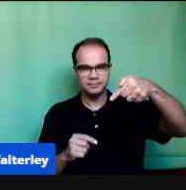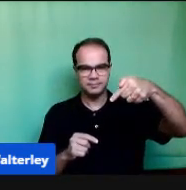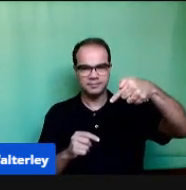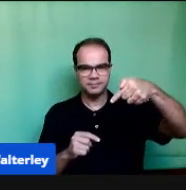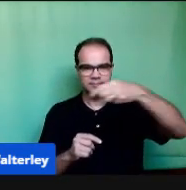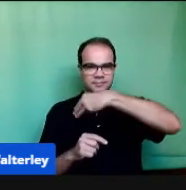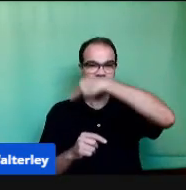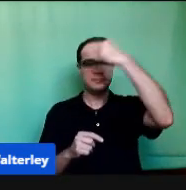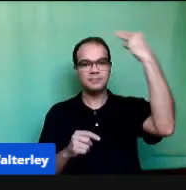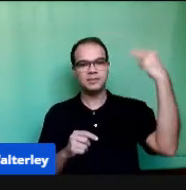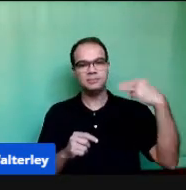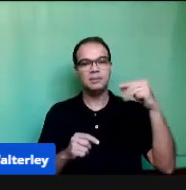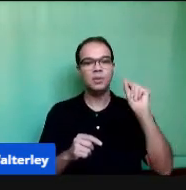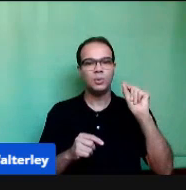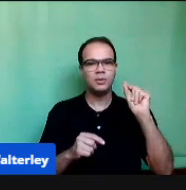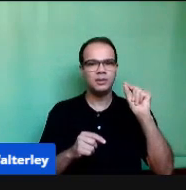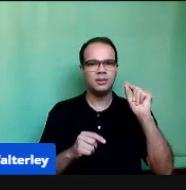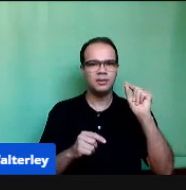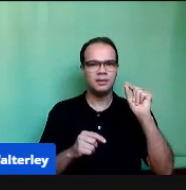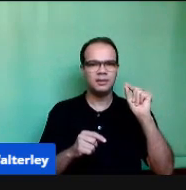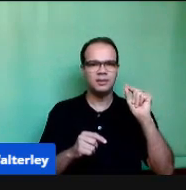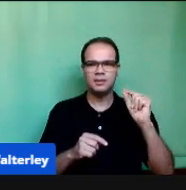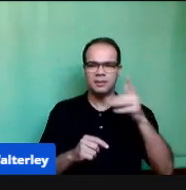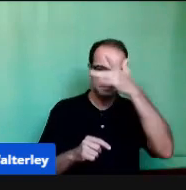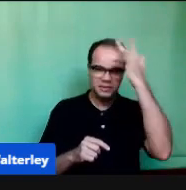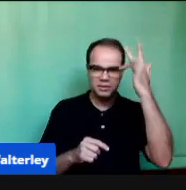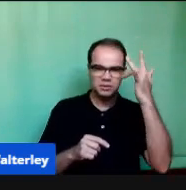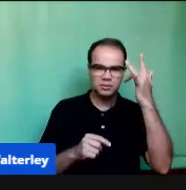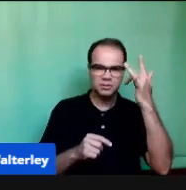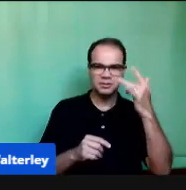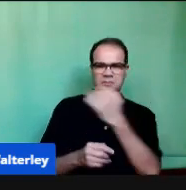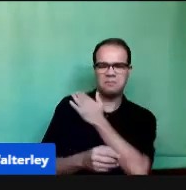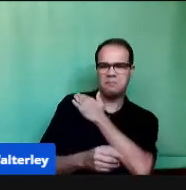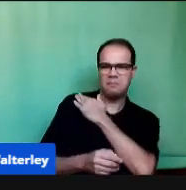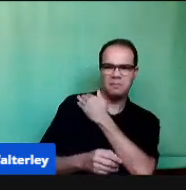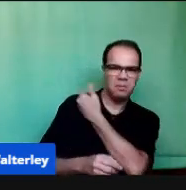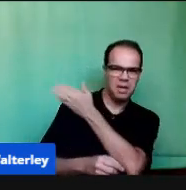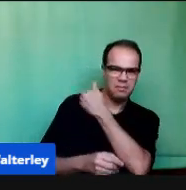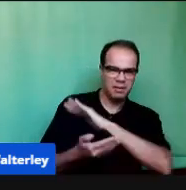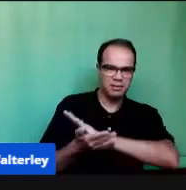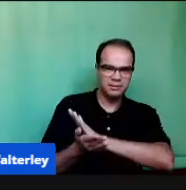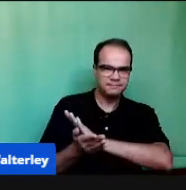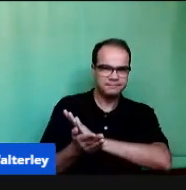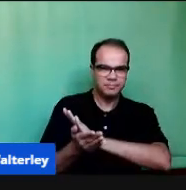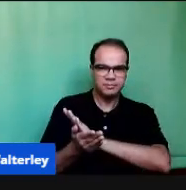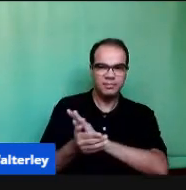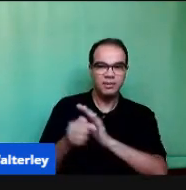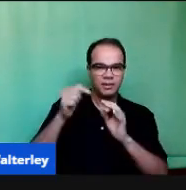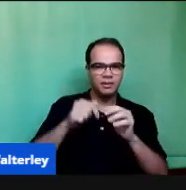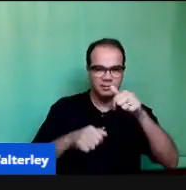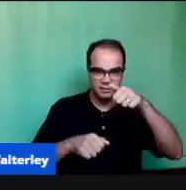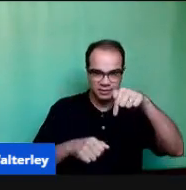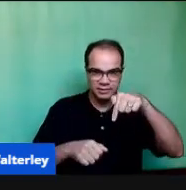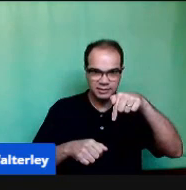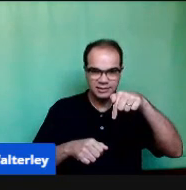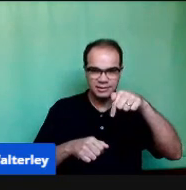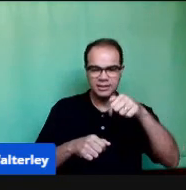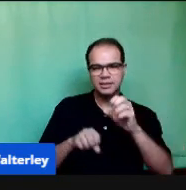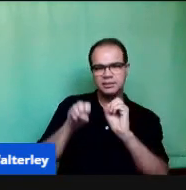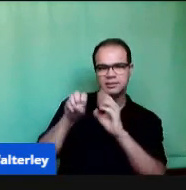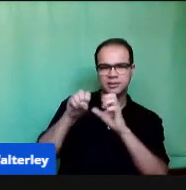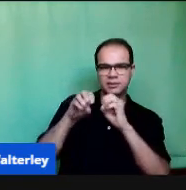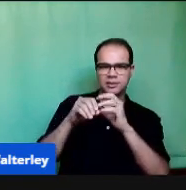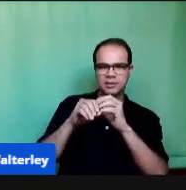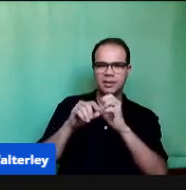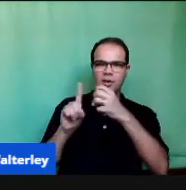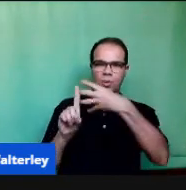de Combate à Homofobia. Então, para nós, é uma data privilegiada, é um mês privilegiado, nós